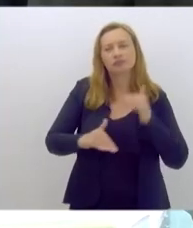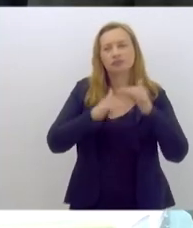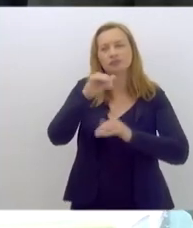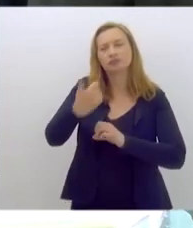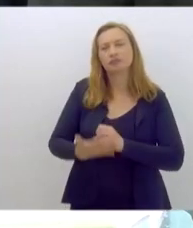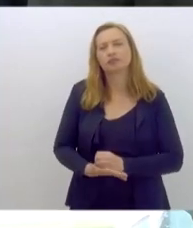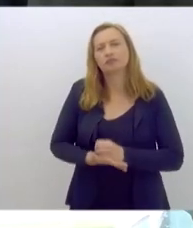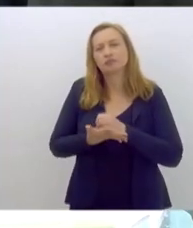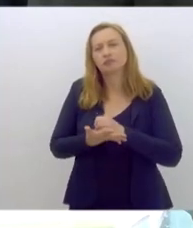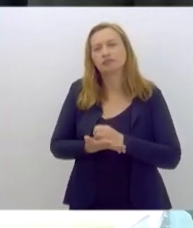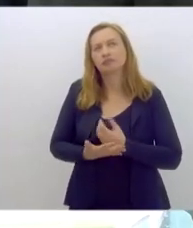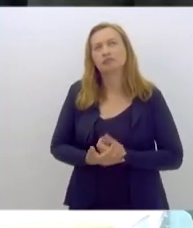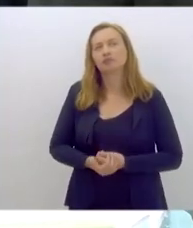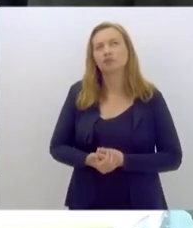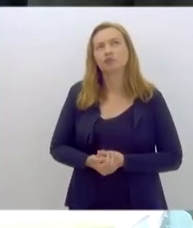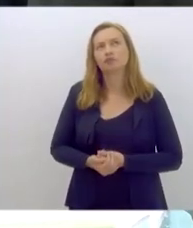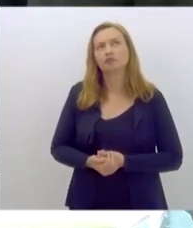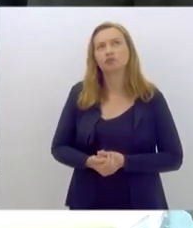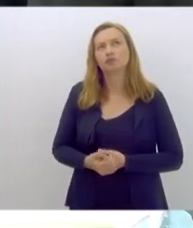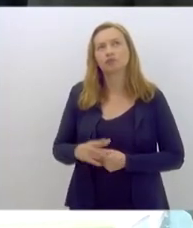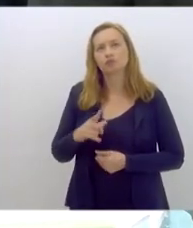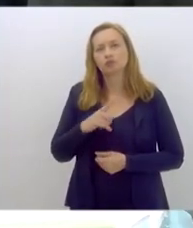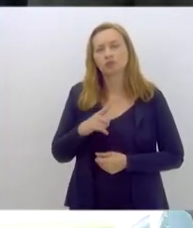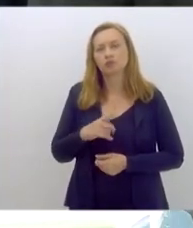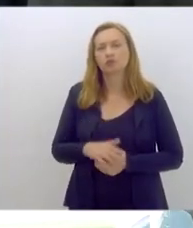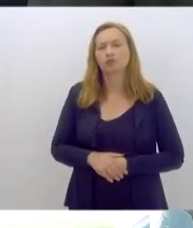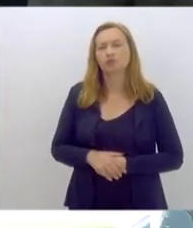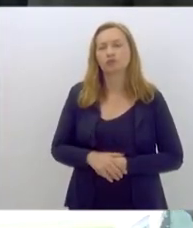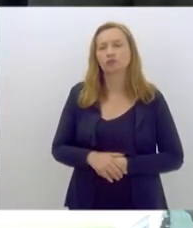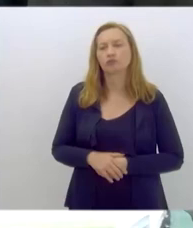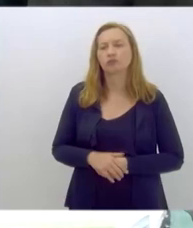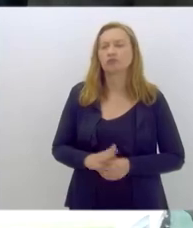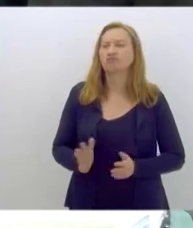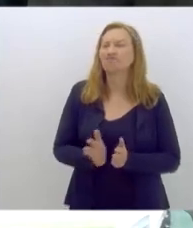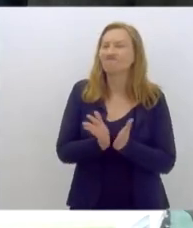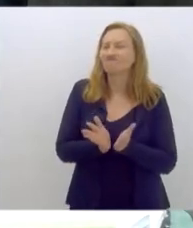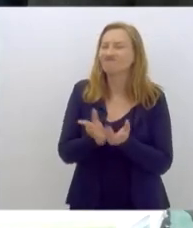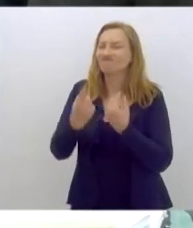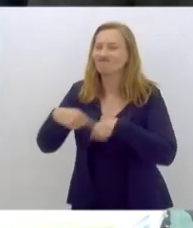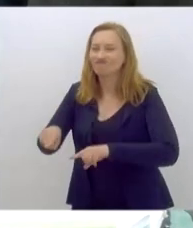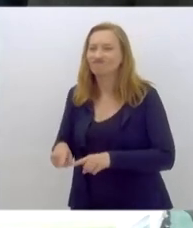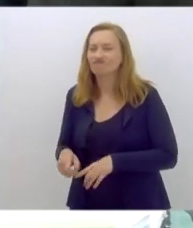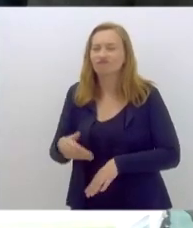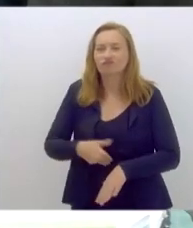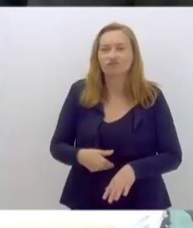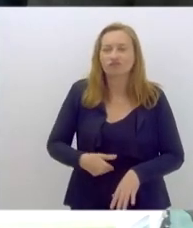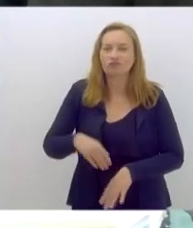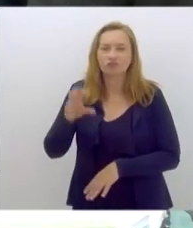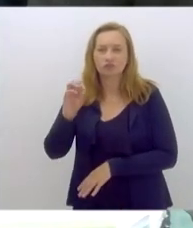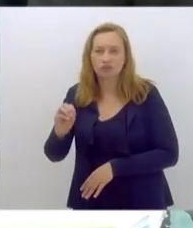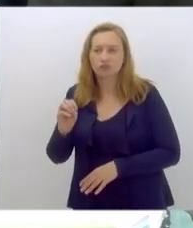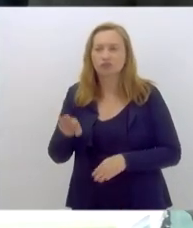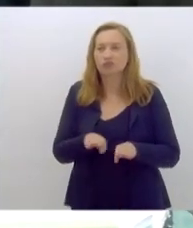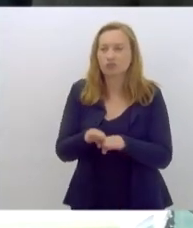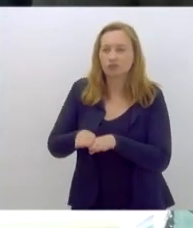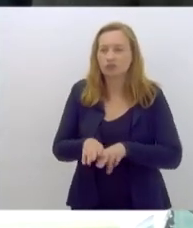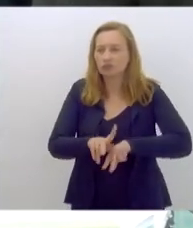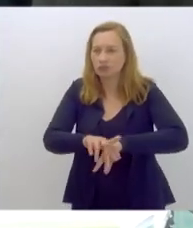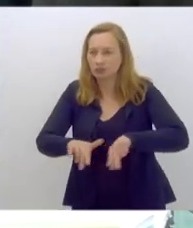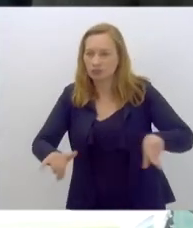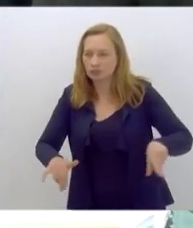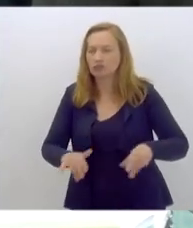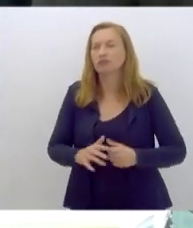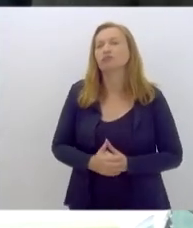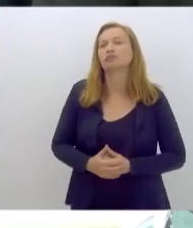sustentável a gente vai ver que tem lá erradicação da pobreza Fome Zero igualdade de gênero